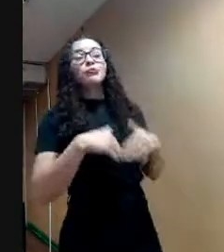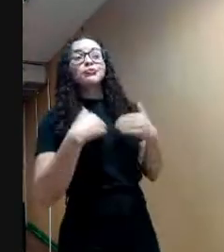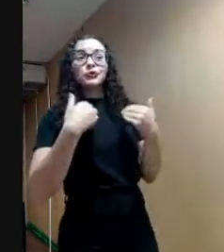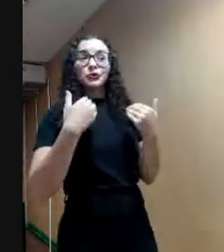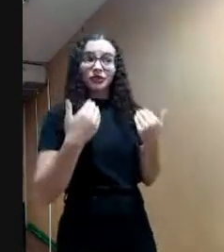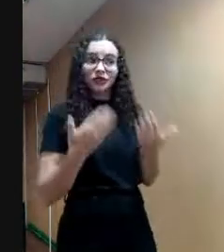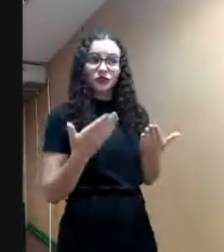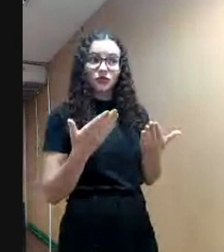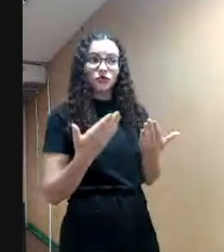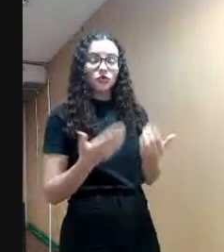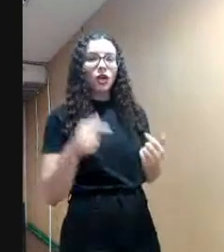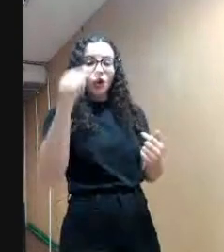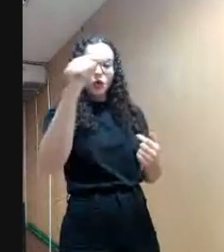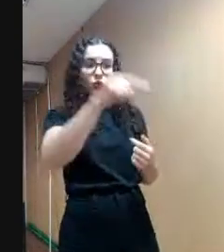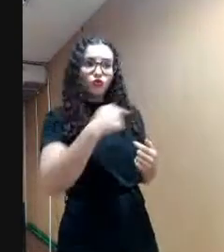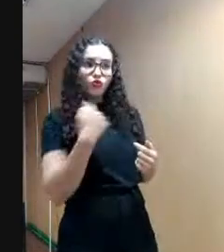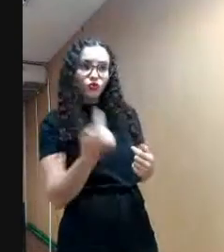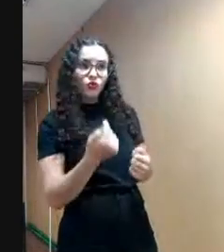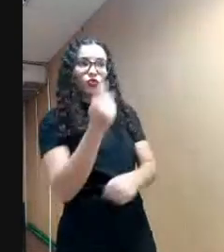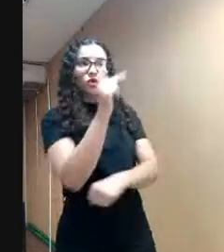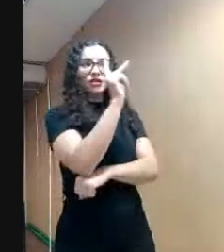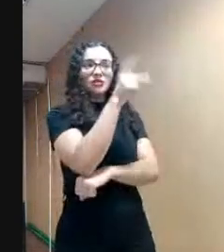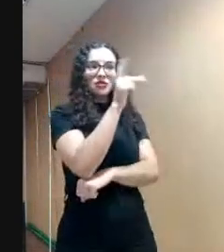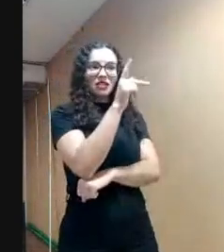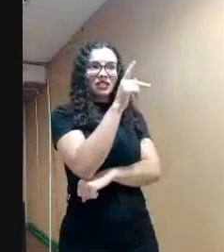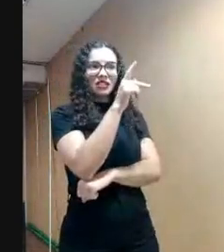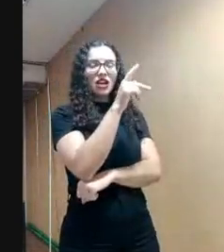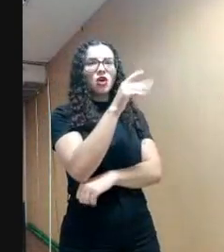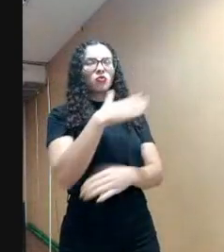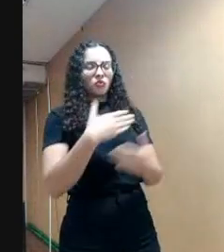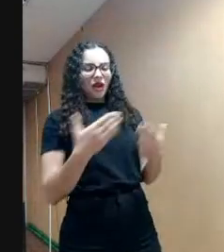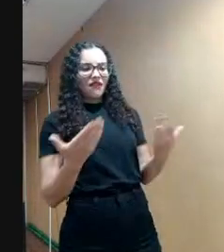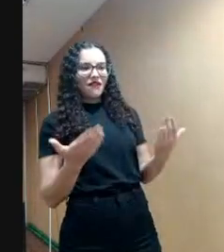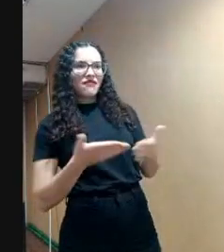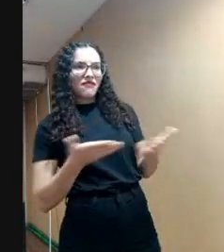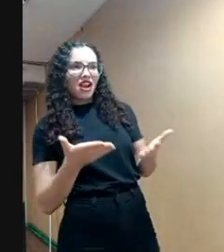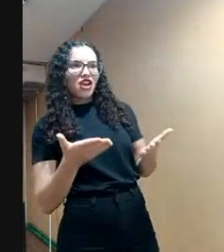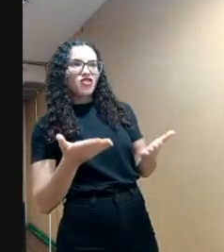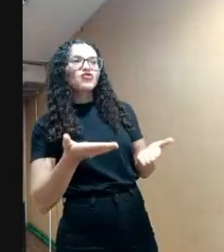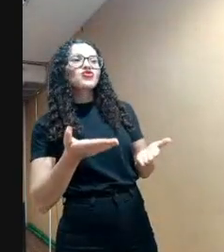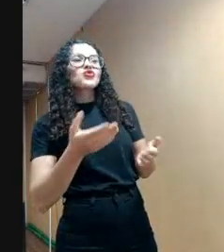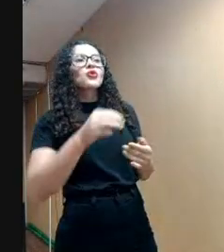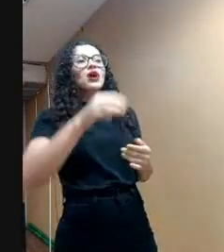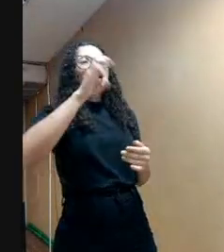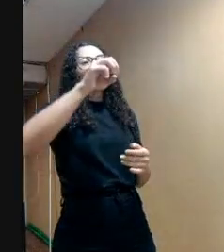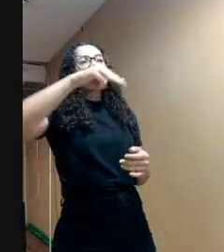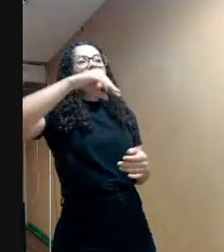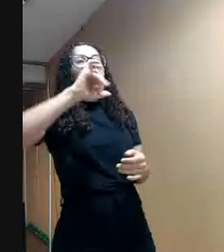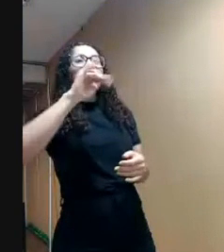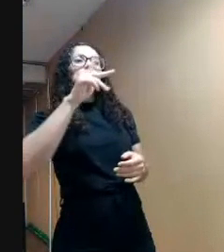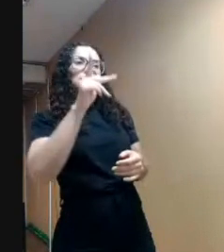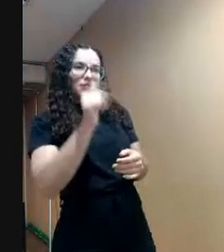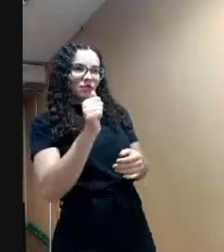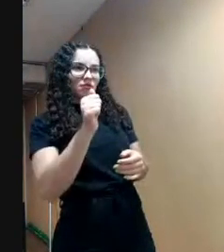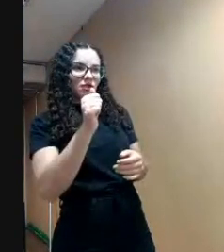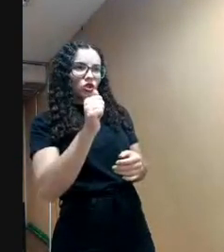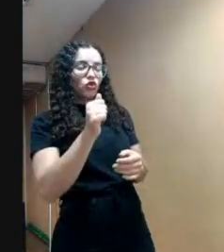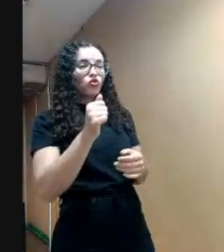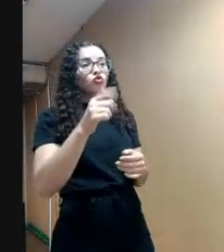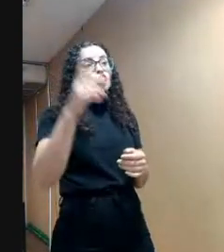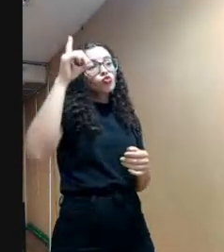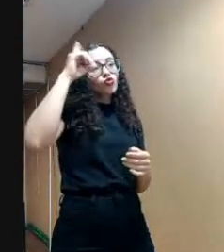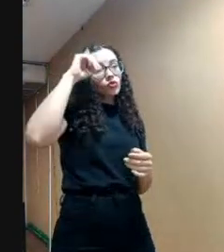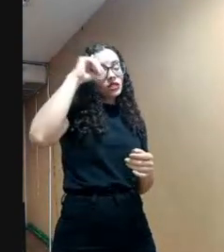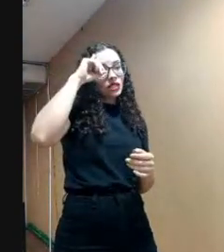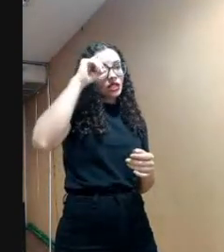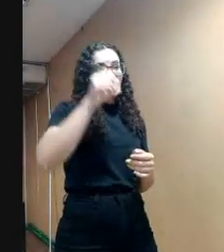motivos, o IFPE Campus Pesqueira realiza o EMIP 2023, no período de 17 a 20